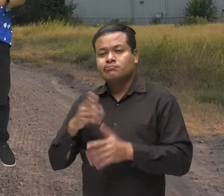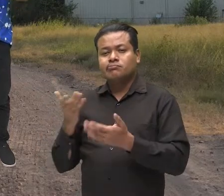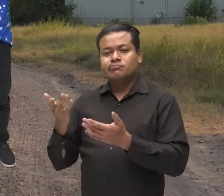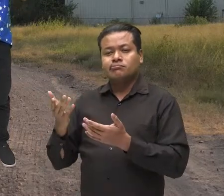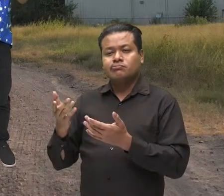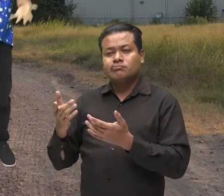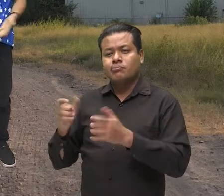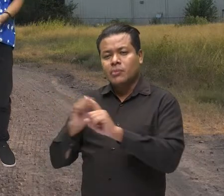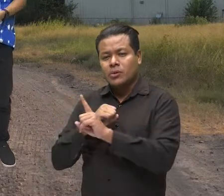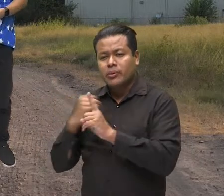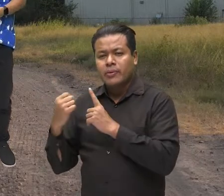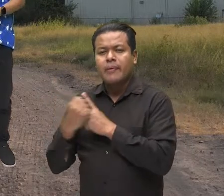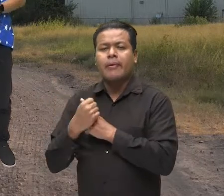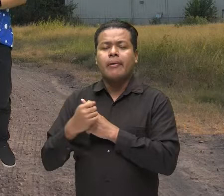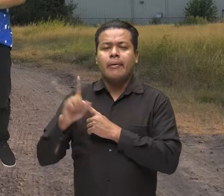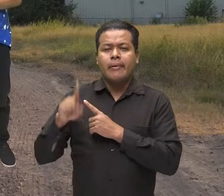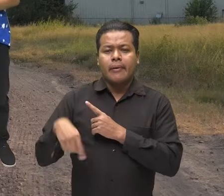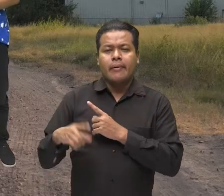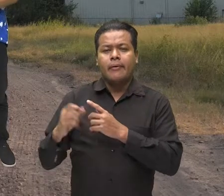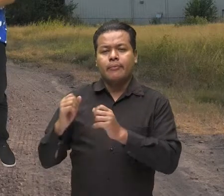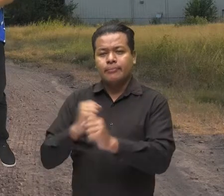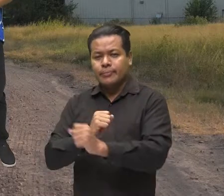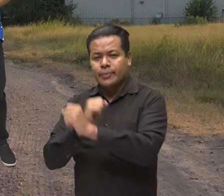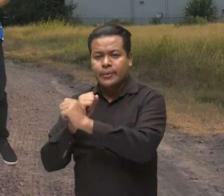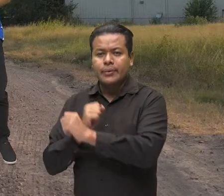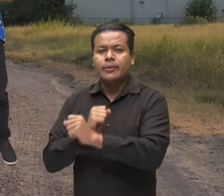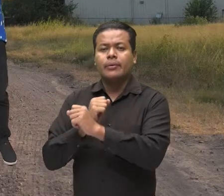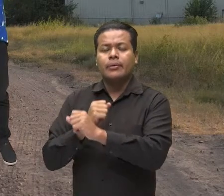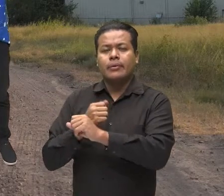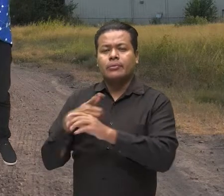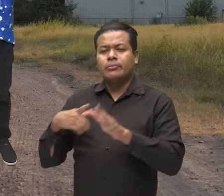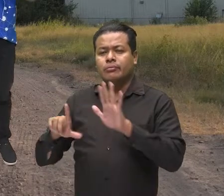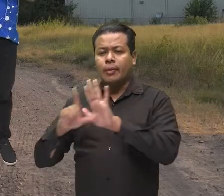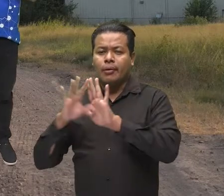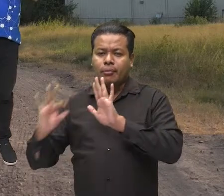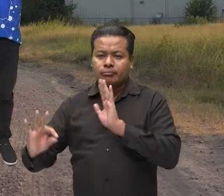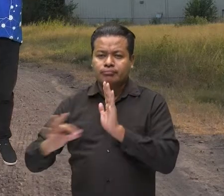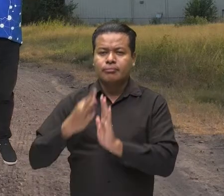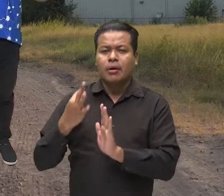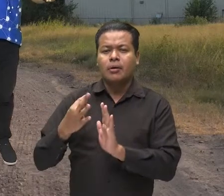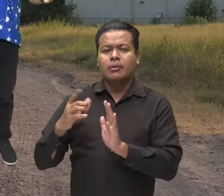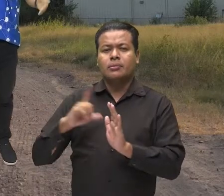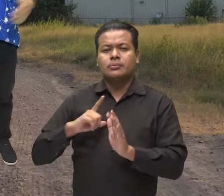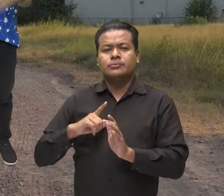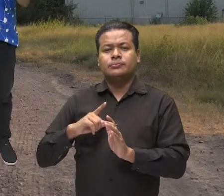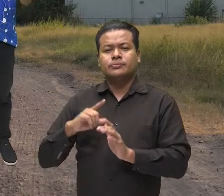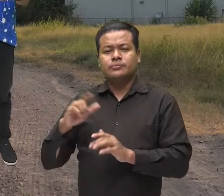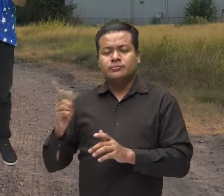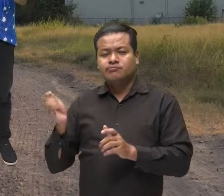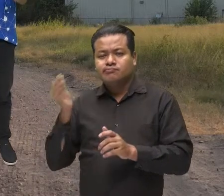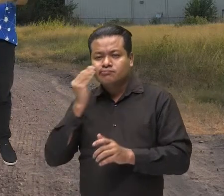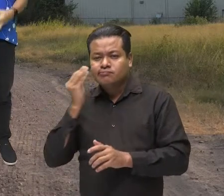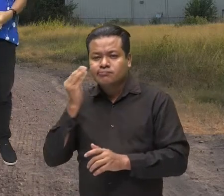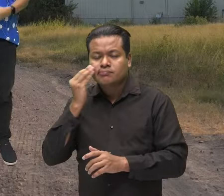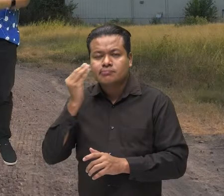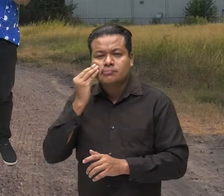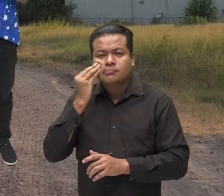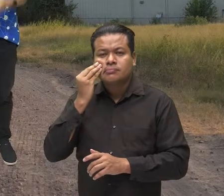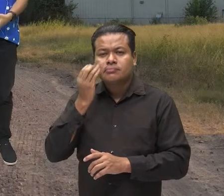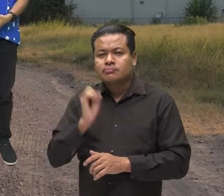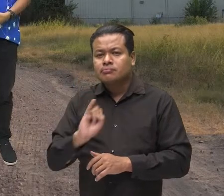proteção social, buscam serviços ali para tentar se legalizar, buscam a questão do Green Card, né, que é para tentar, né,